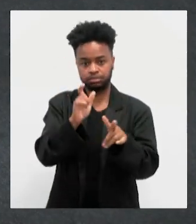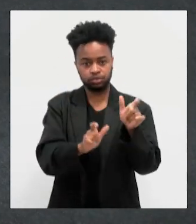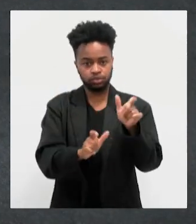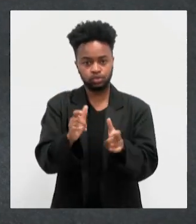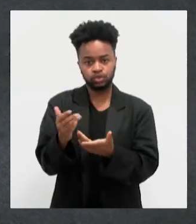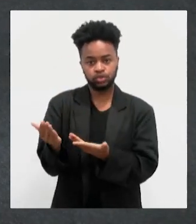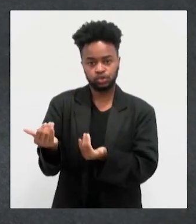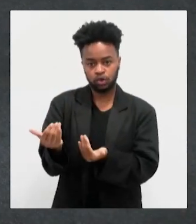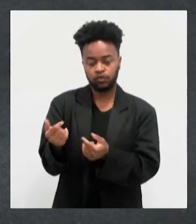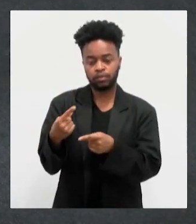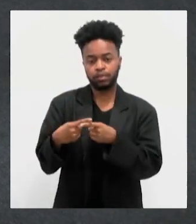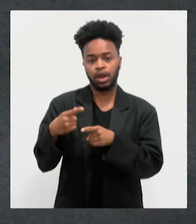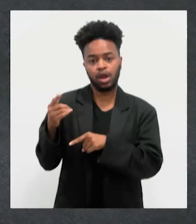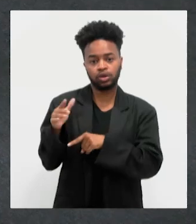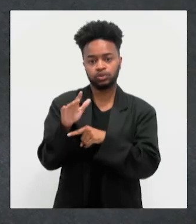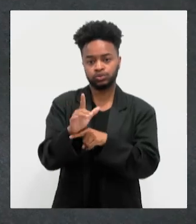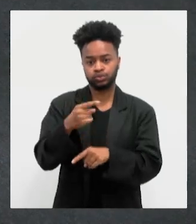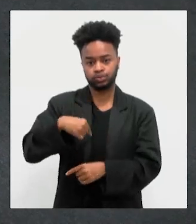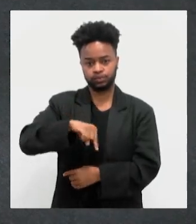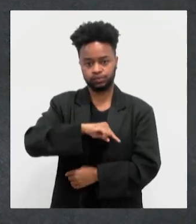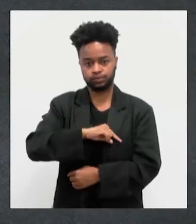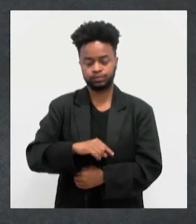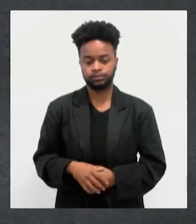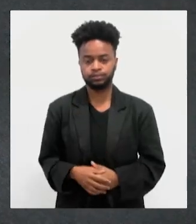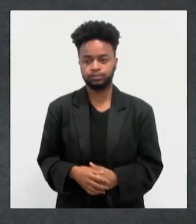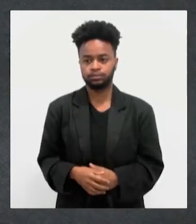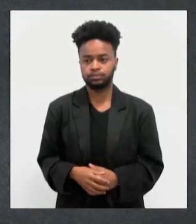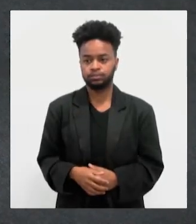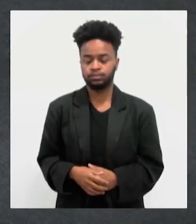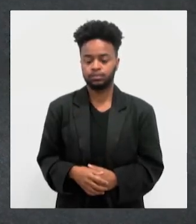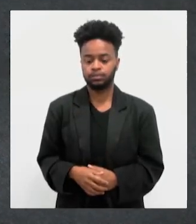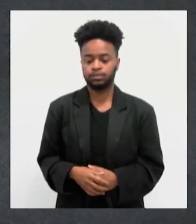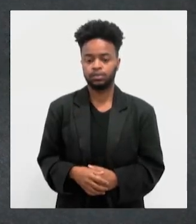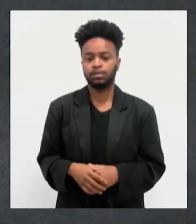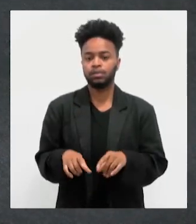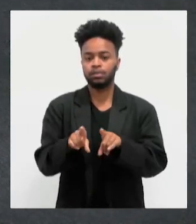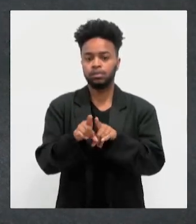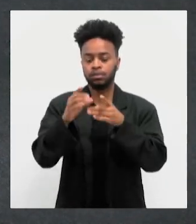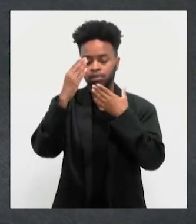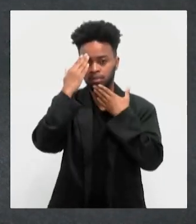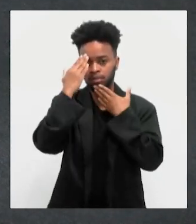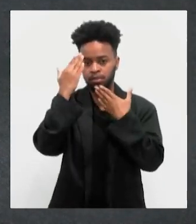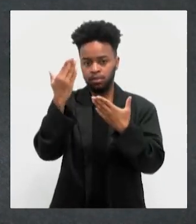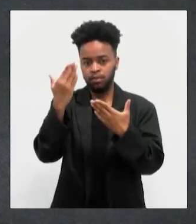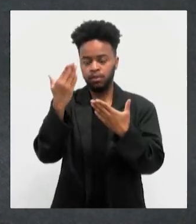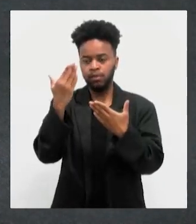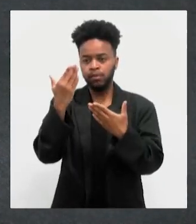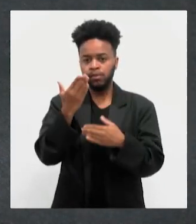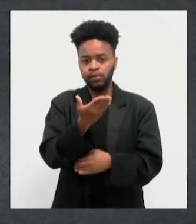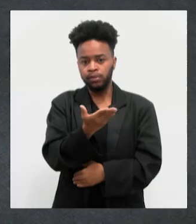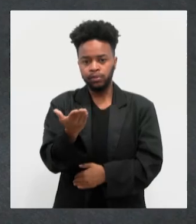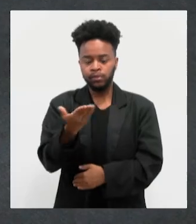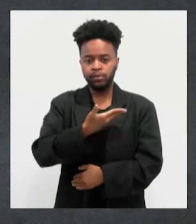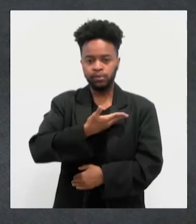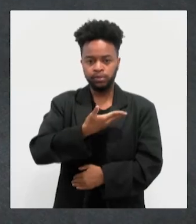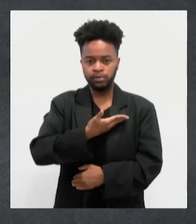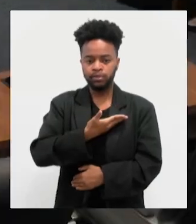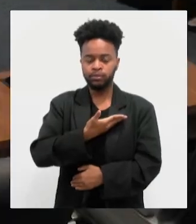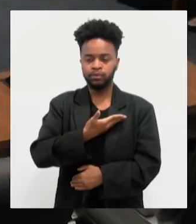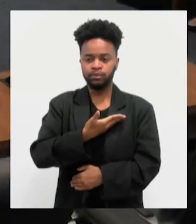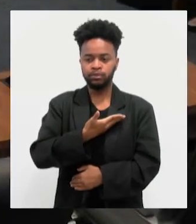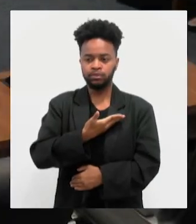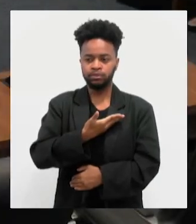jovens que contribuíram conosco, não é? E agradecer também aos nobres colegas que